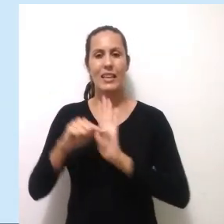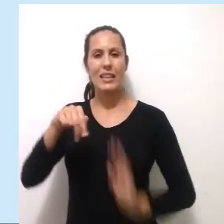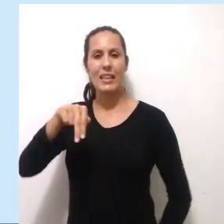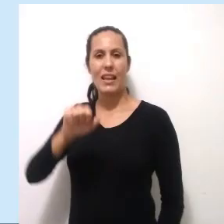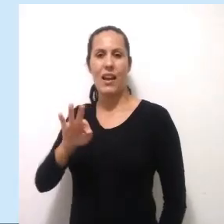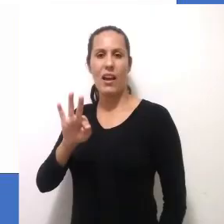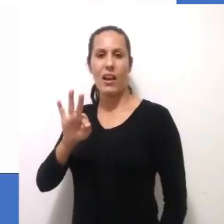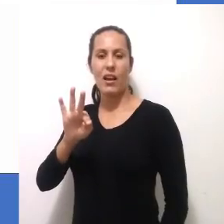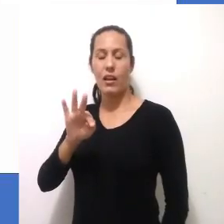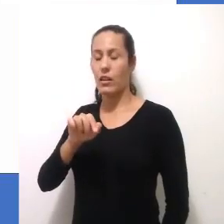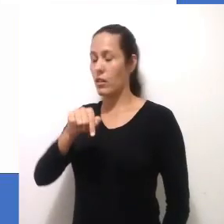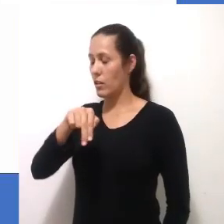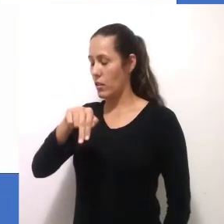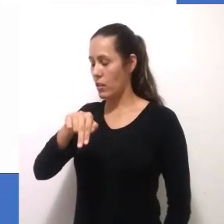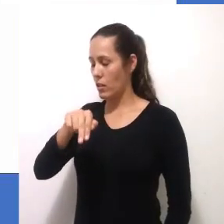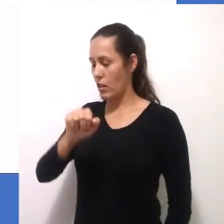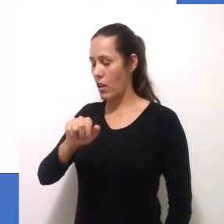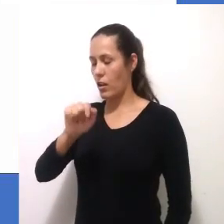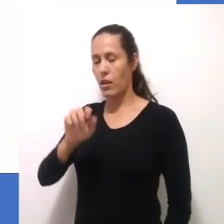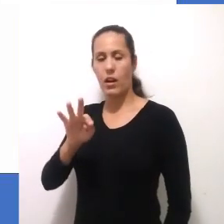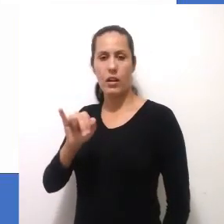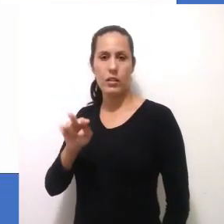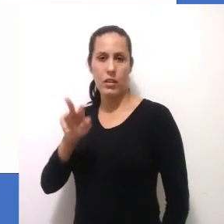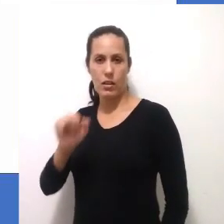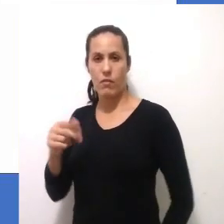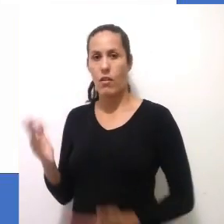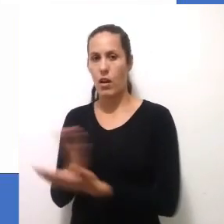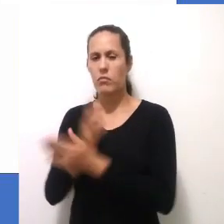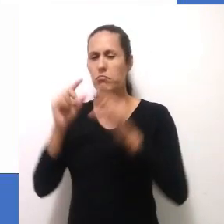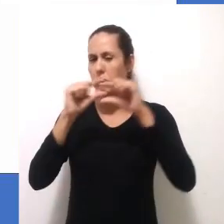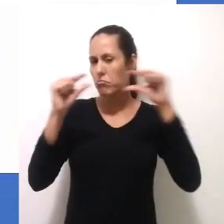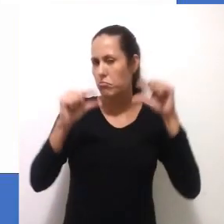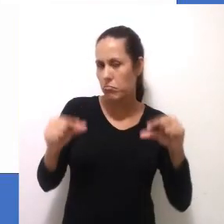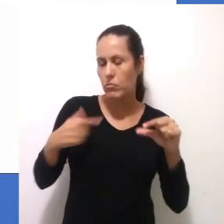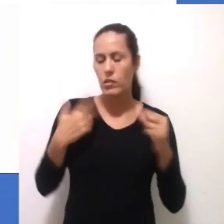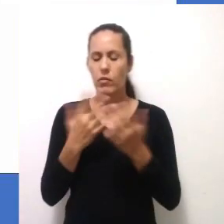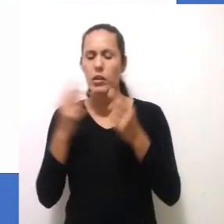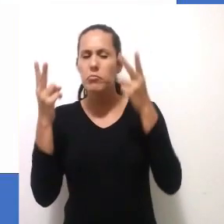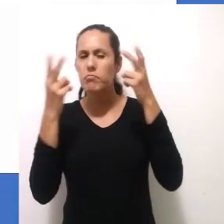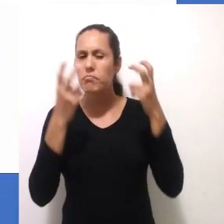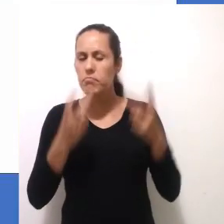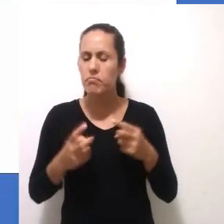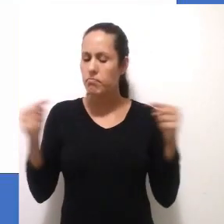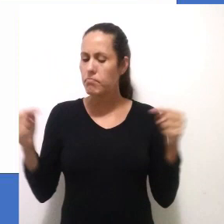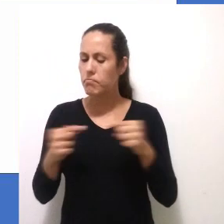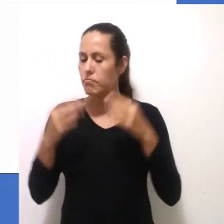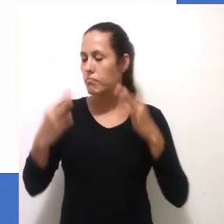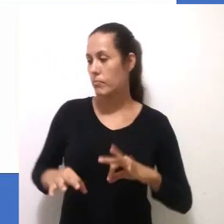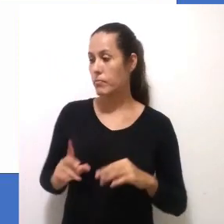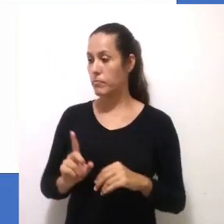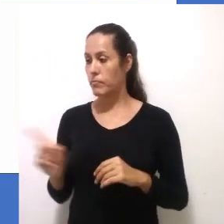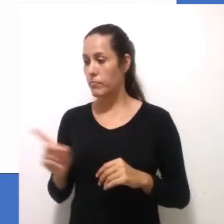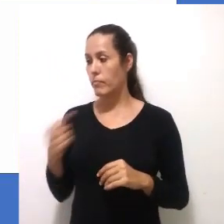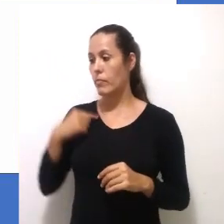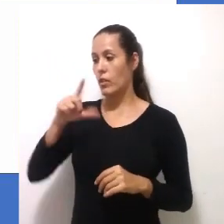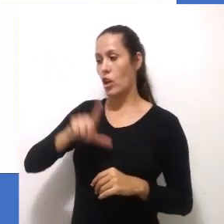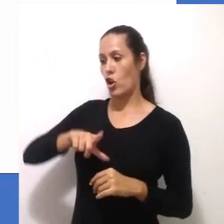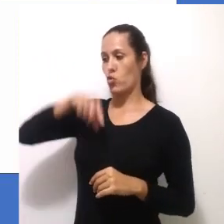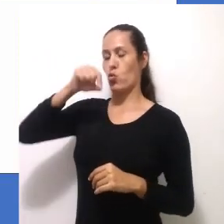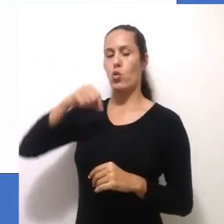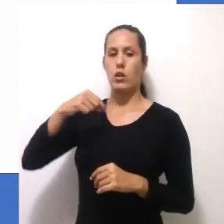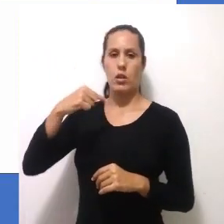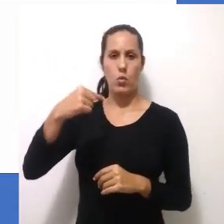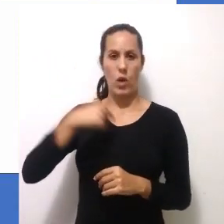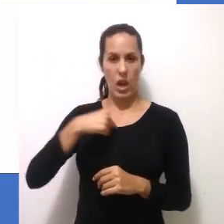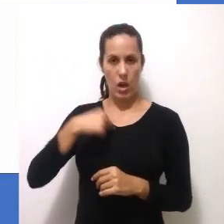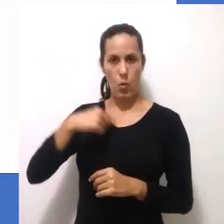tabela anterior e aí a gente vai checar essas combinações. Eu escolhi o personal pronoun I,